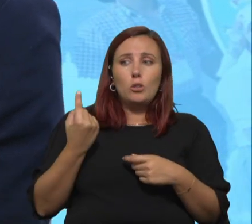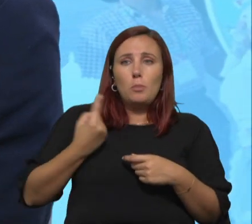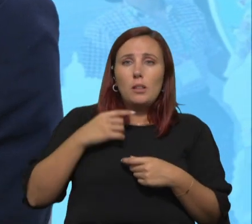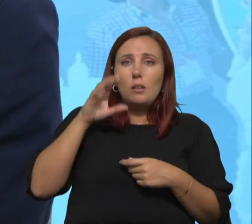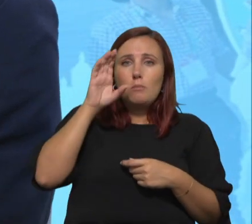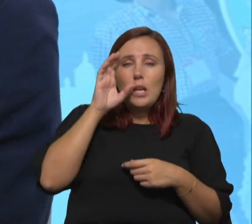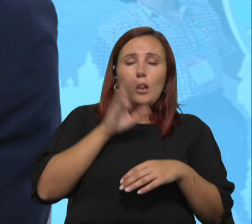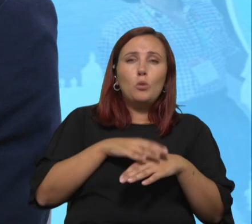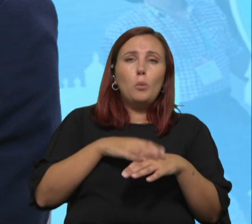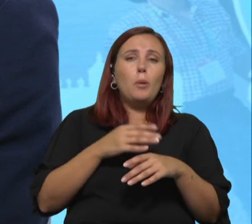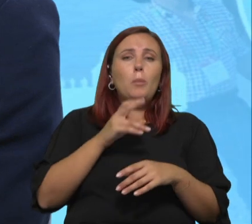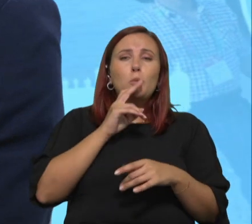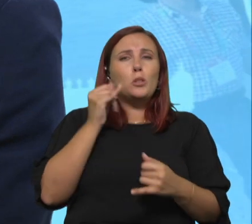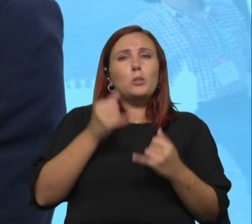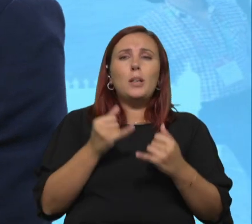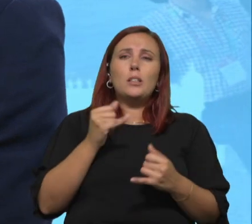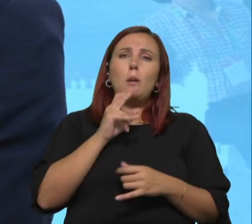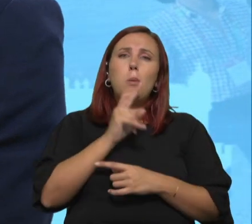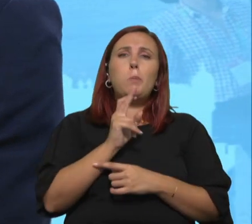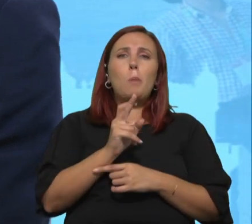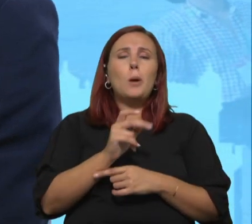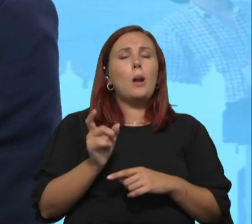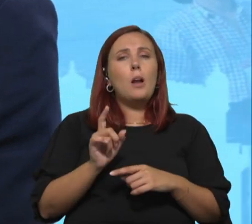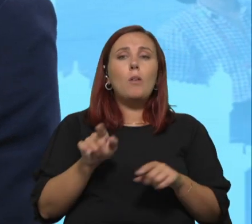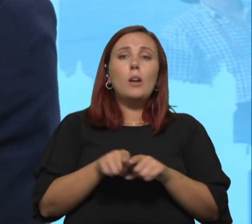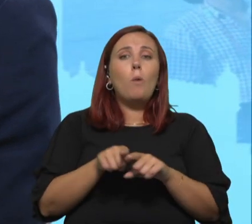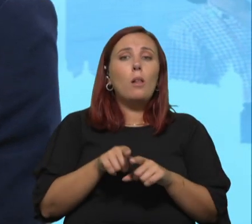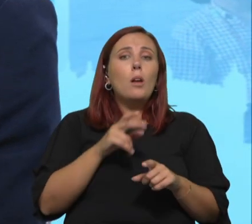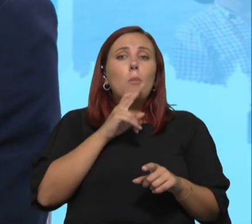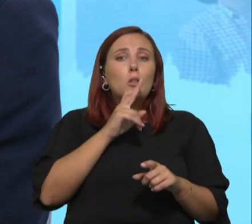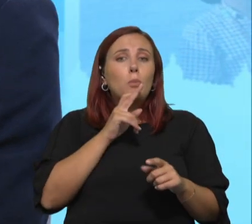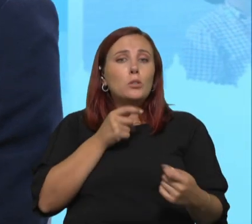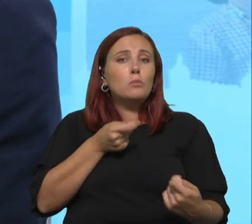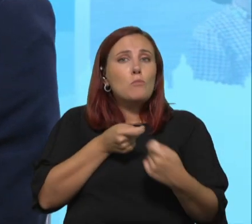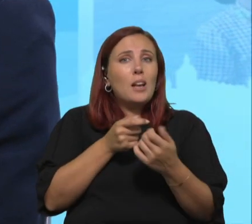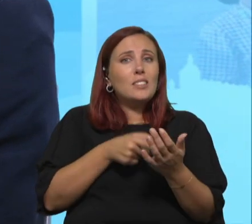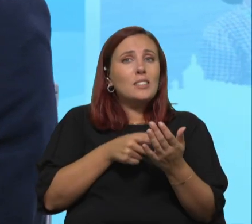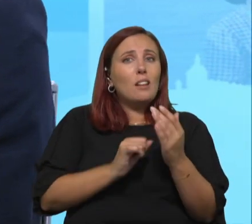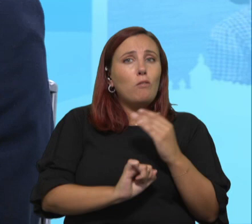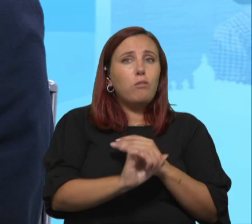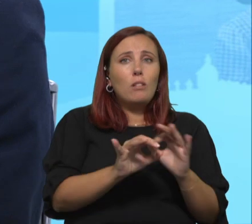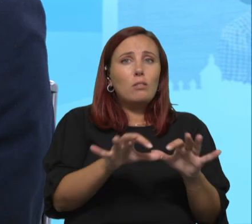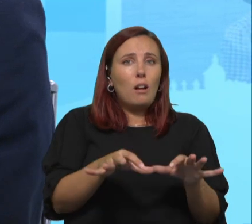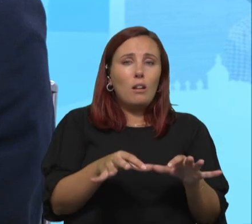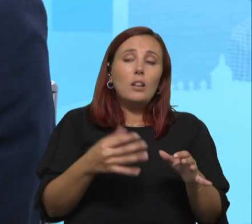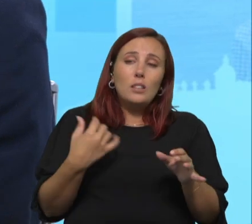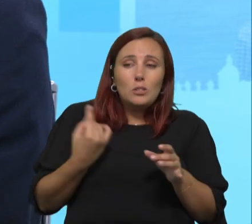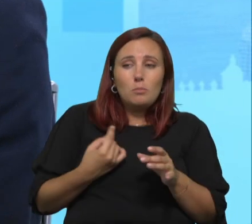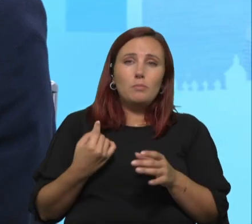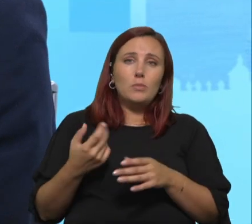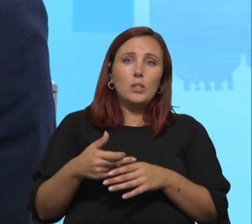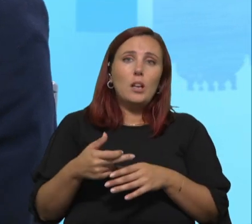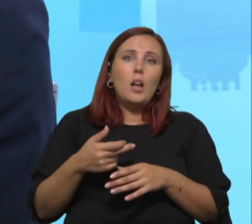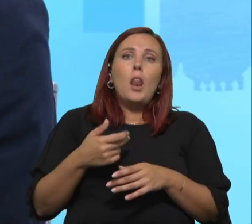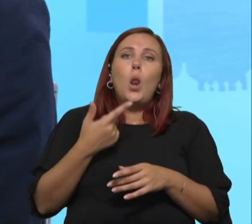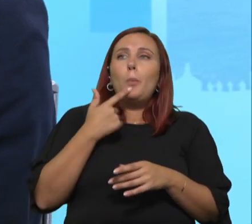uma resposta pré-fabricada e seja uma resposta de encontrar aquilo que são as necessidades do seu tempo. Eu acho que isto é fácil, isto tem que acontecer. Isto não pode não acontecer na